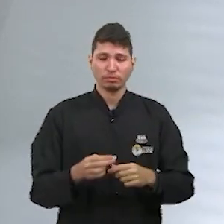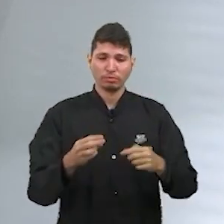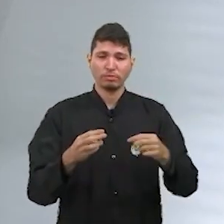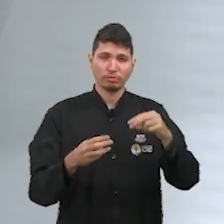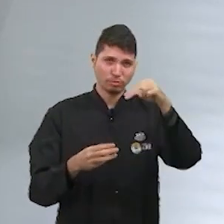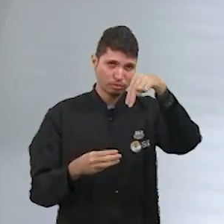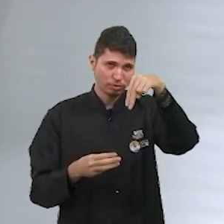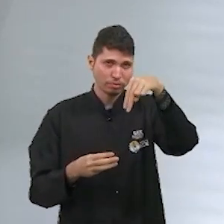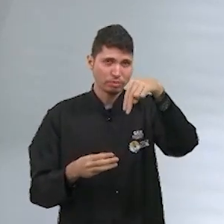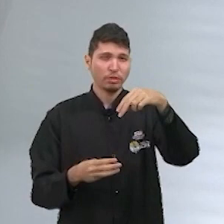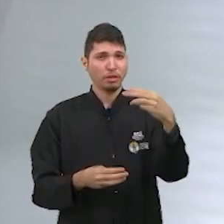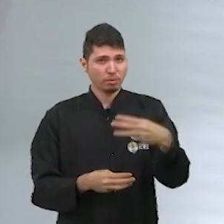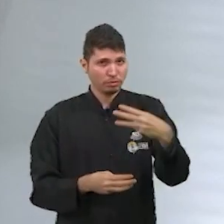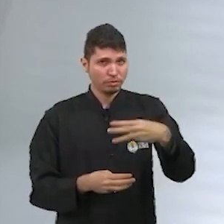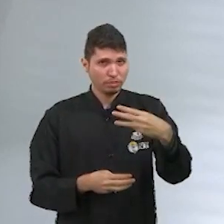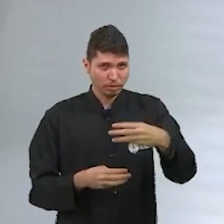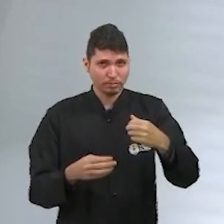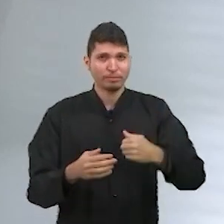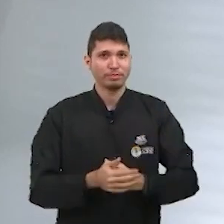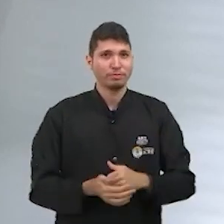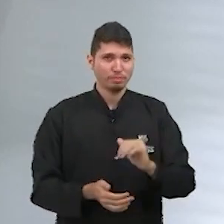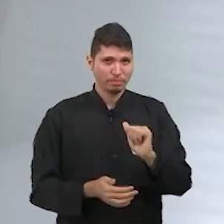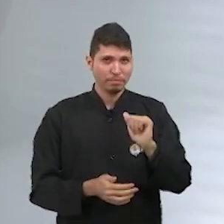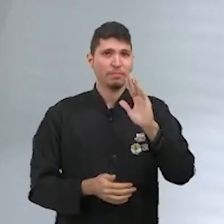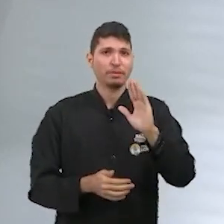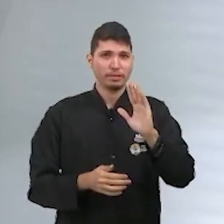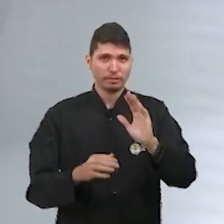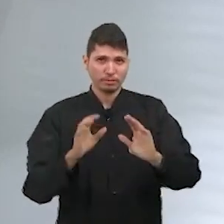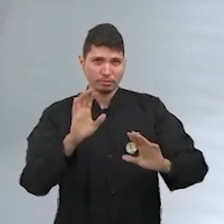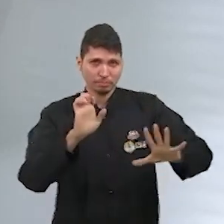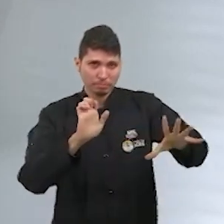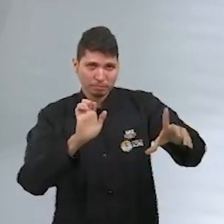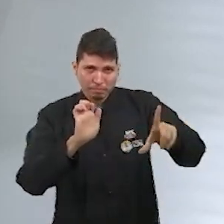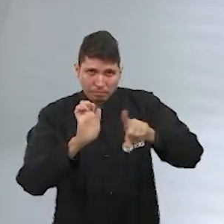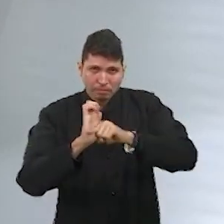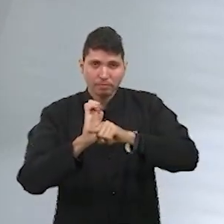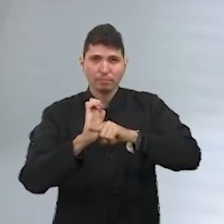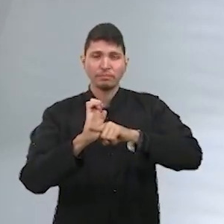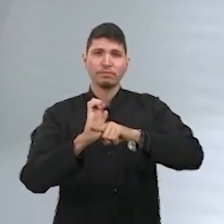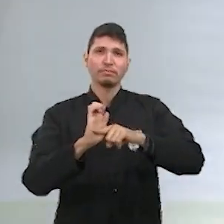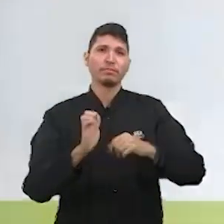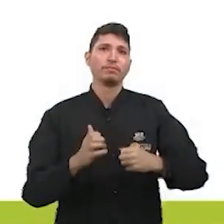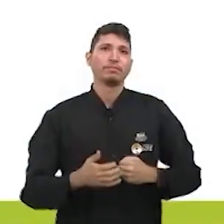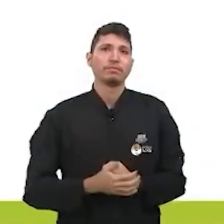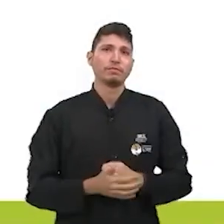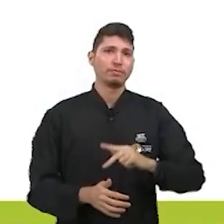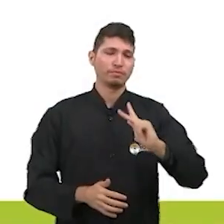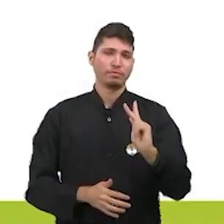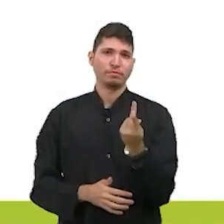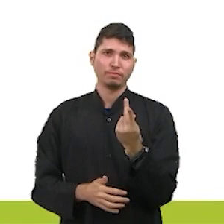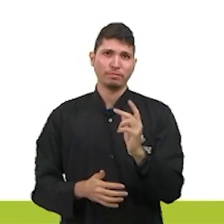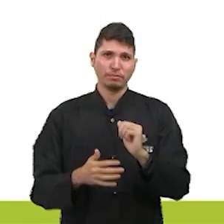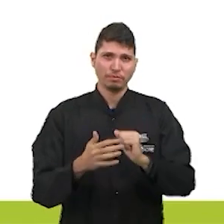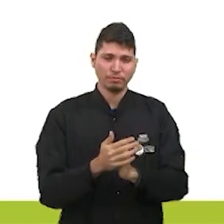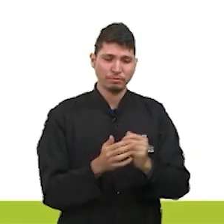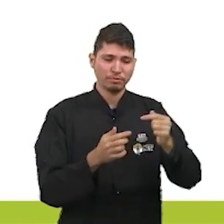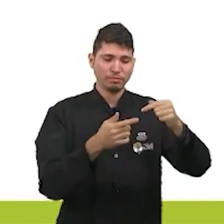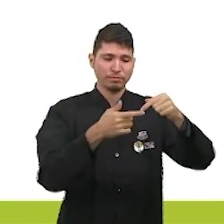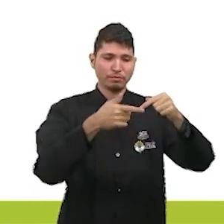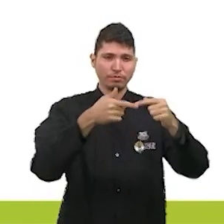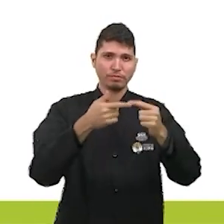mais eletronegativo, FON, terceiro elemento mais eletronegativo. Então, ó, o hidrogênio, ele vai se ligar ao